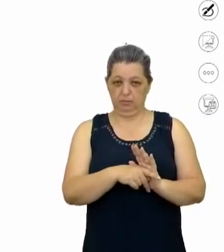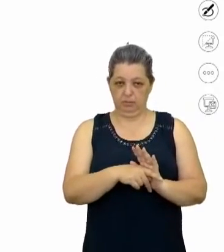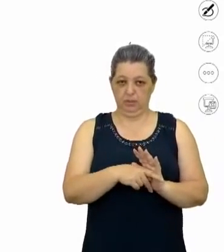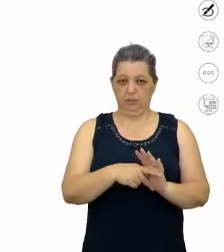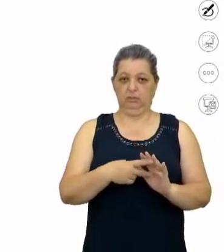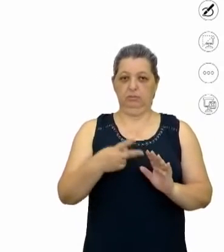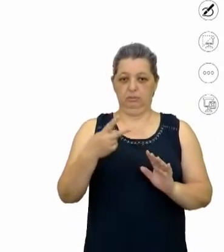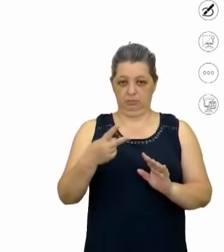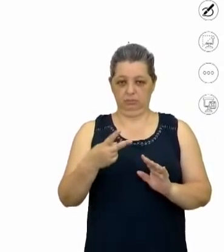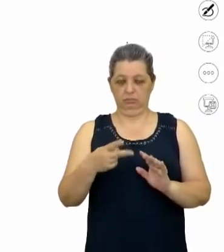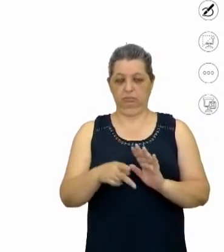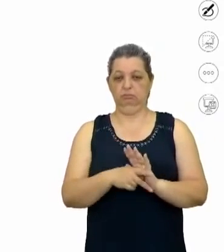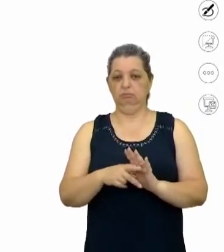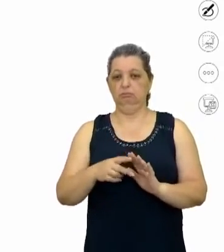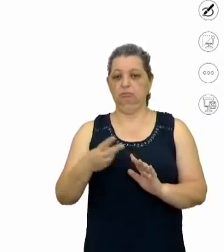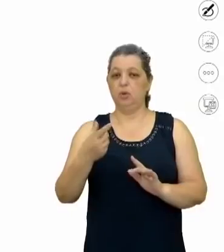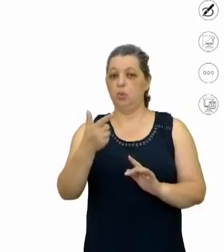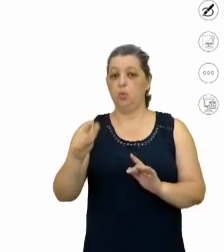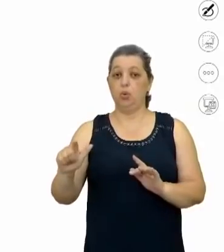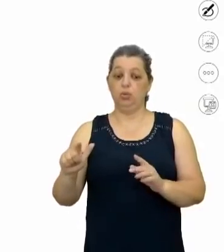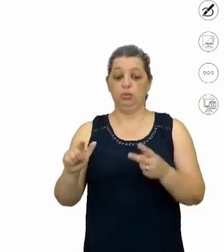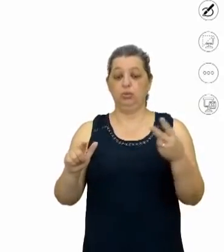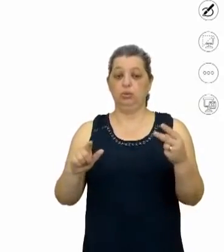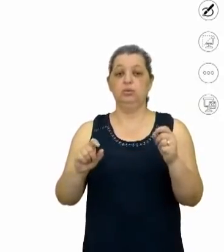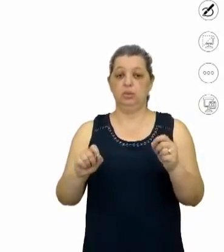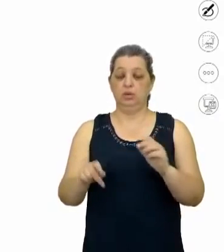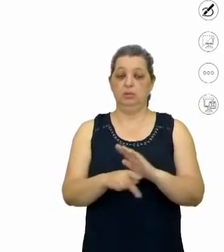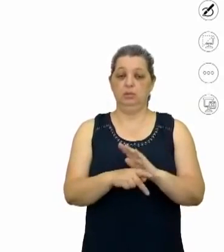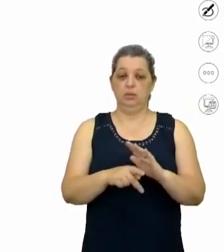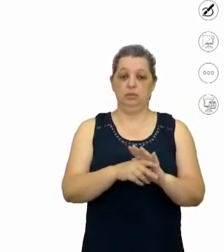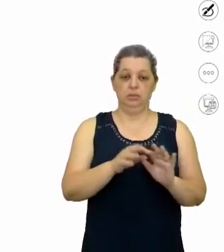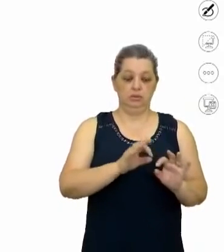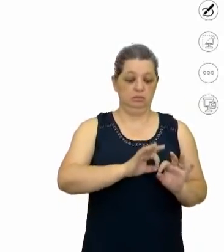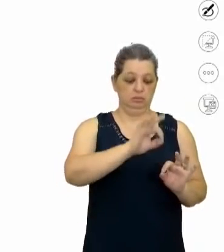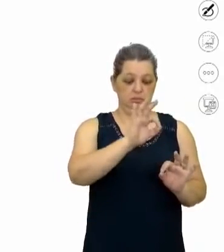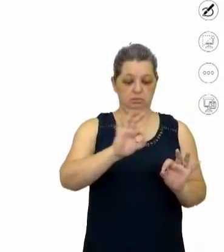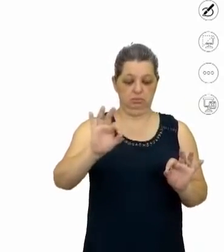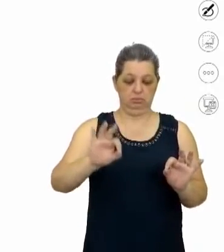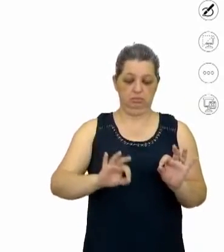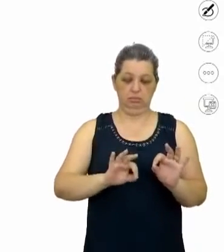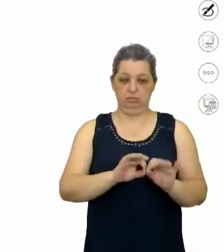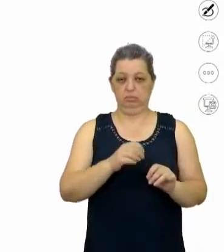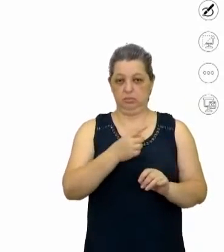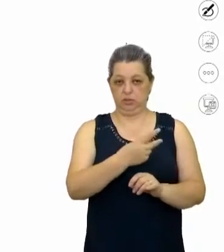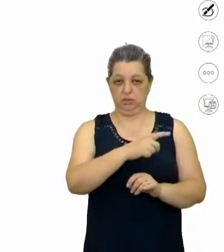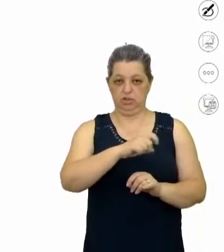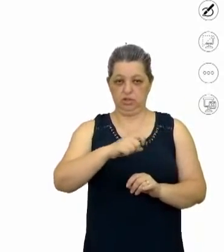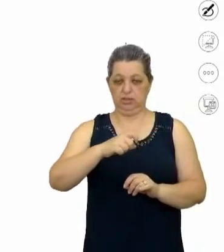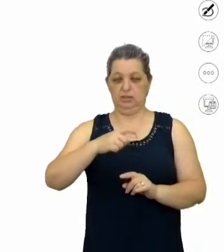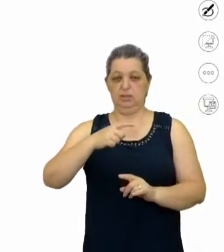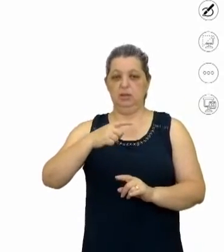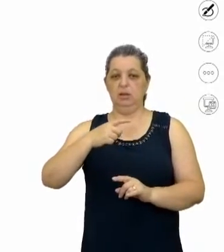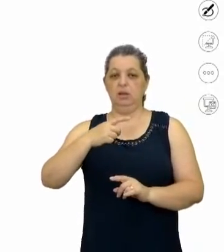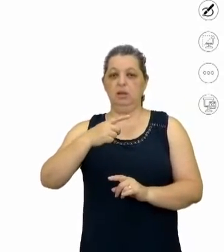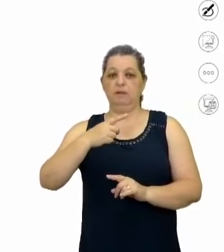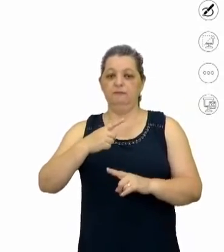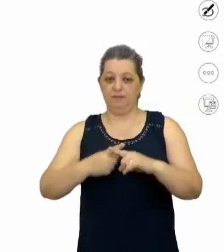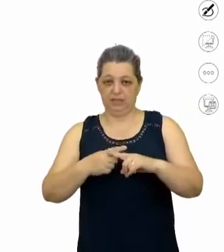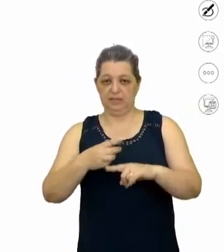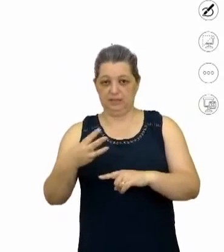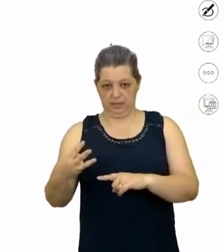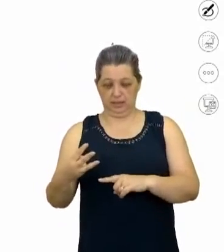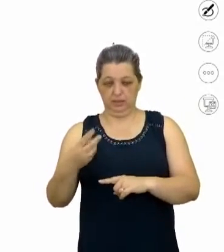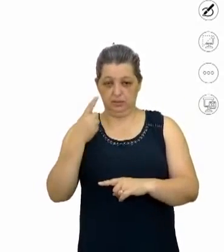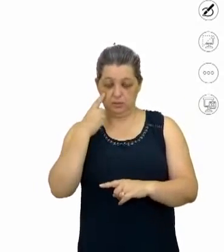termo é um quadrado. E os outros dois termos é um retângulo, fazendo 2x vezes 3. E aí, a gente, como aqui é mais, a gente